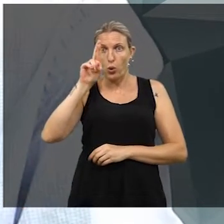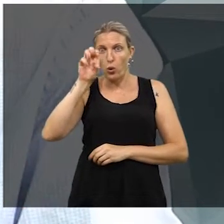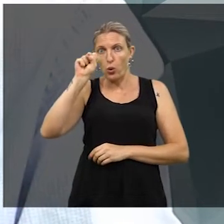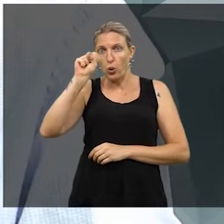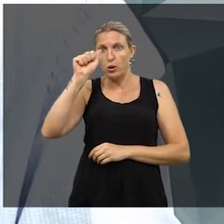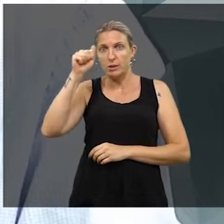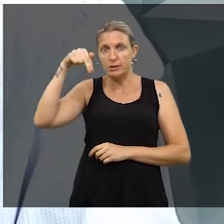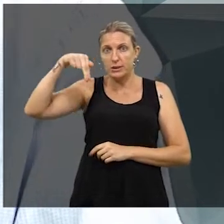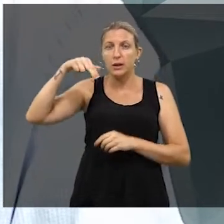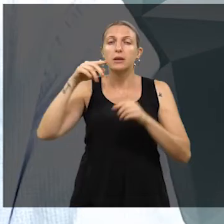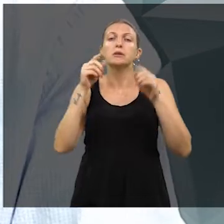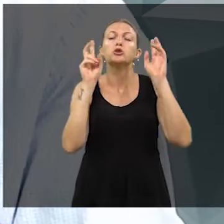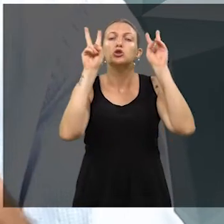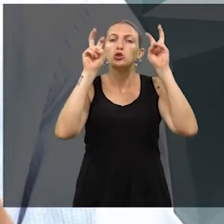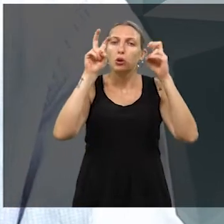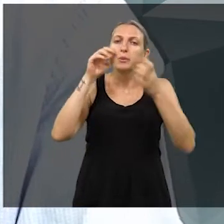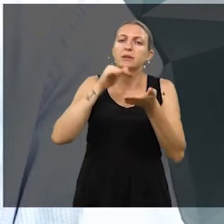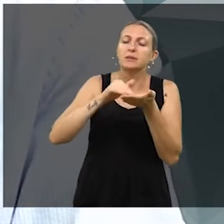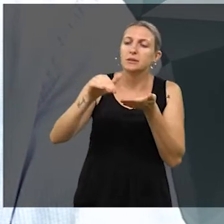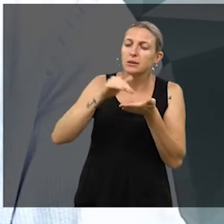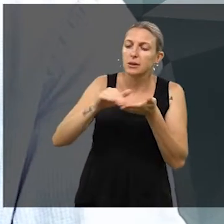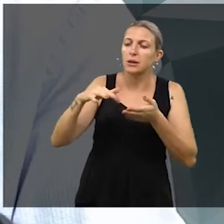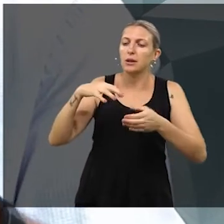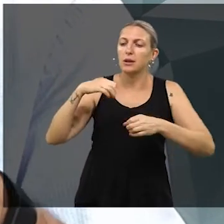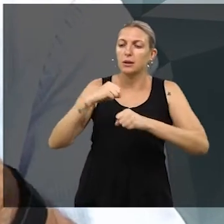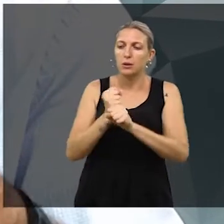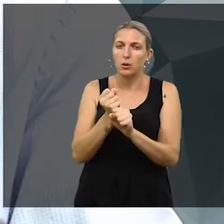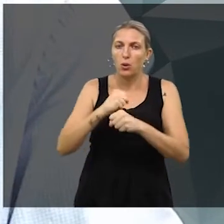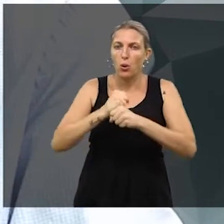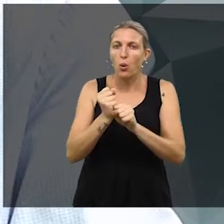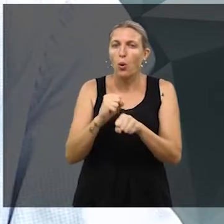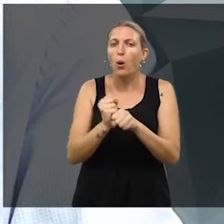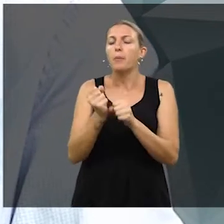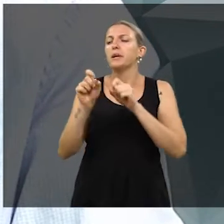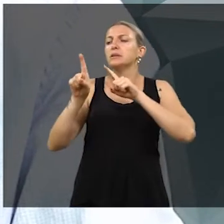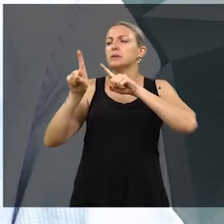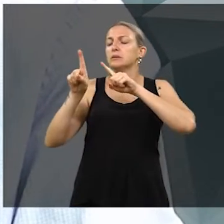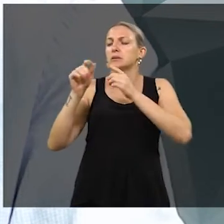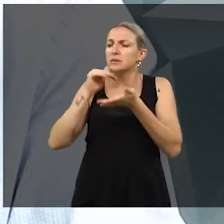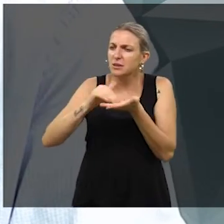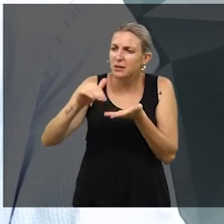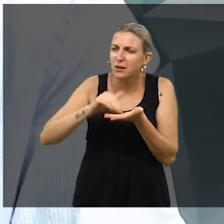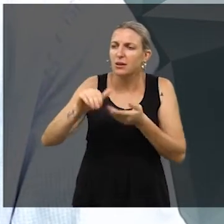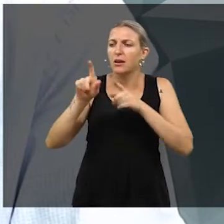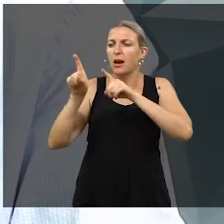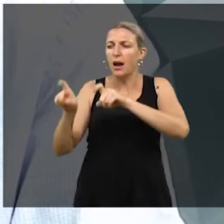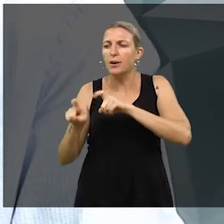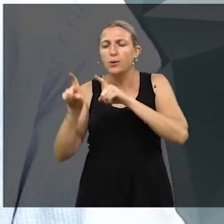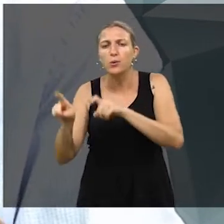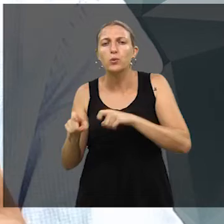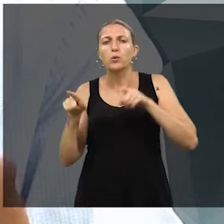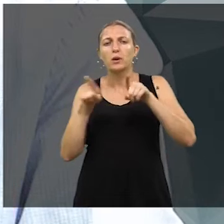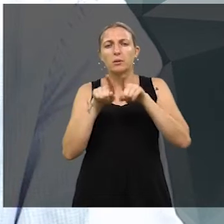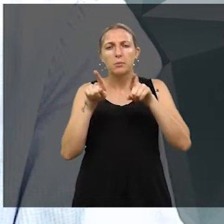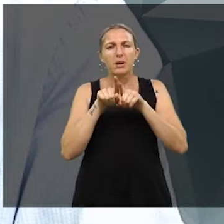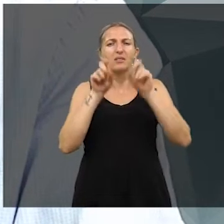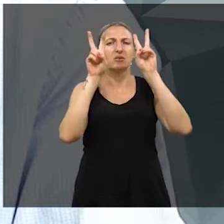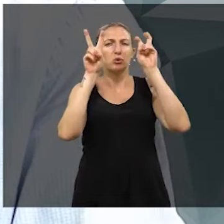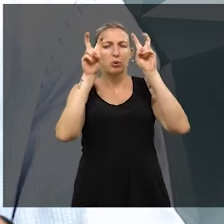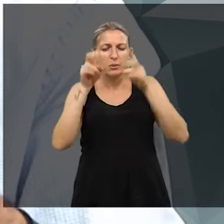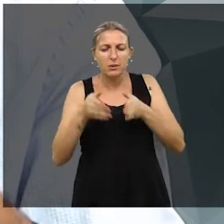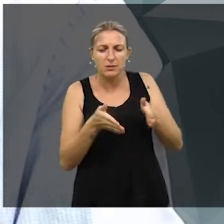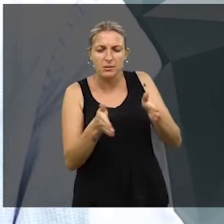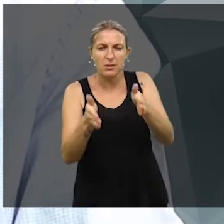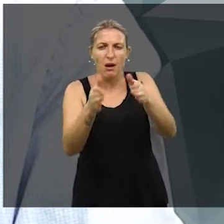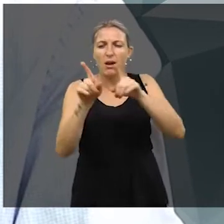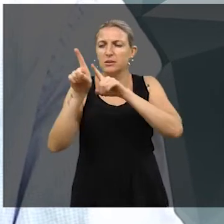de Obras, referente à melhoria das ruas, à questão da Secretaria da Agricultura, referente então à questão também das estradas no